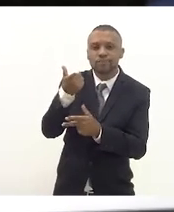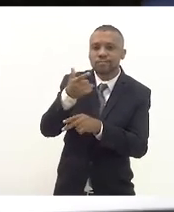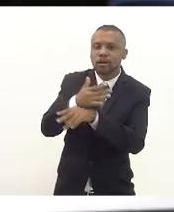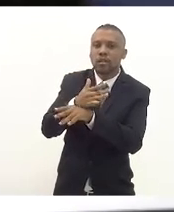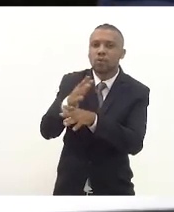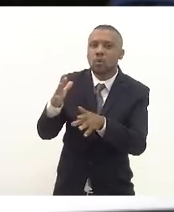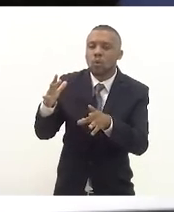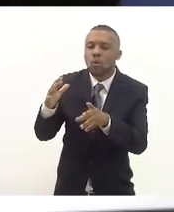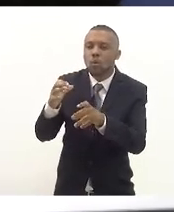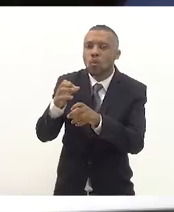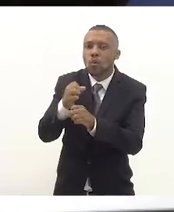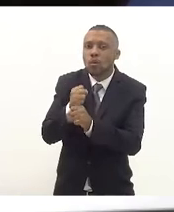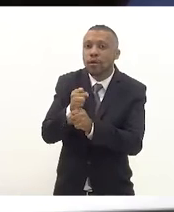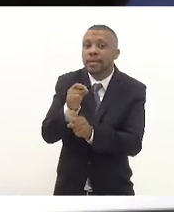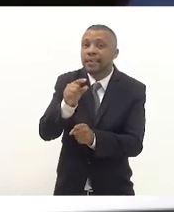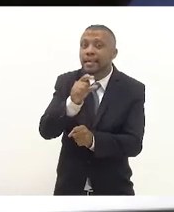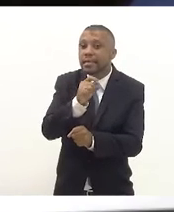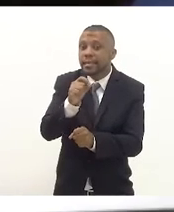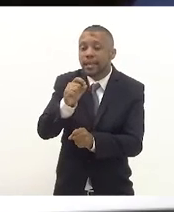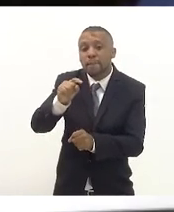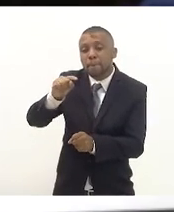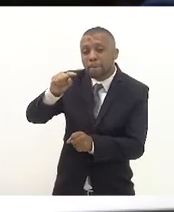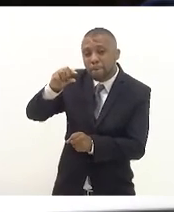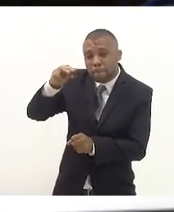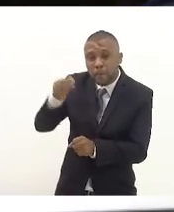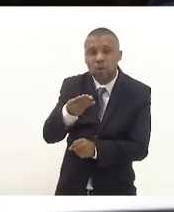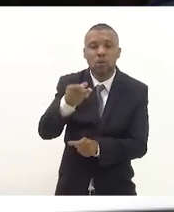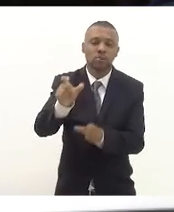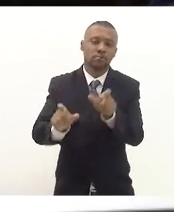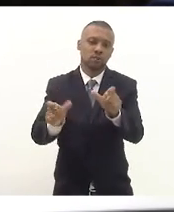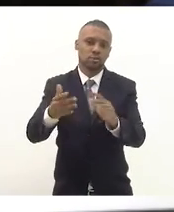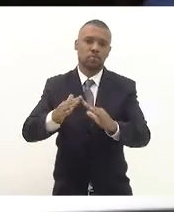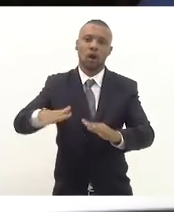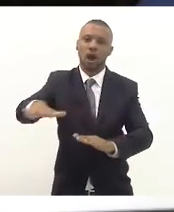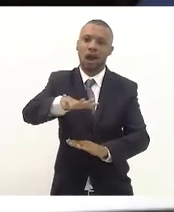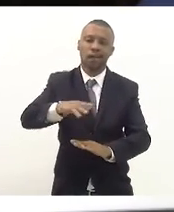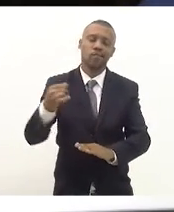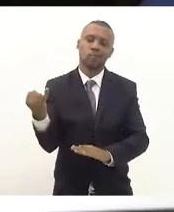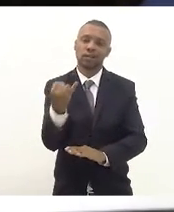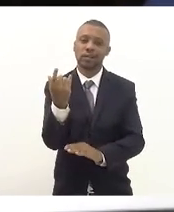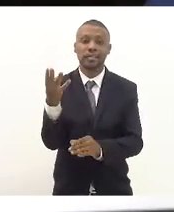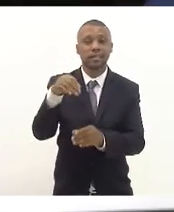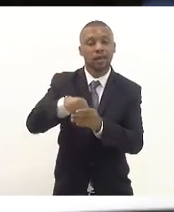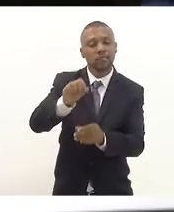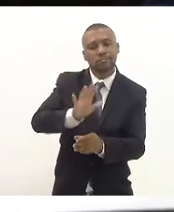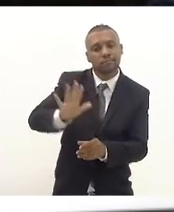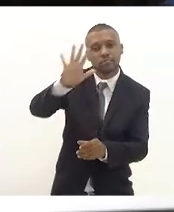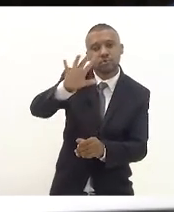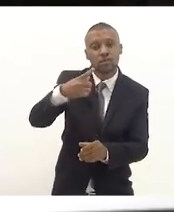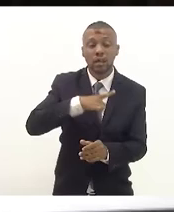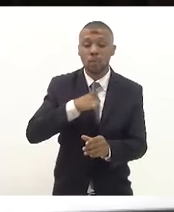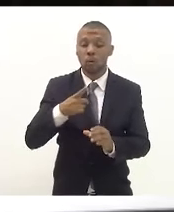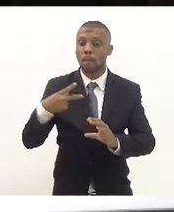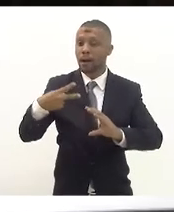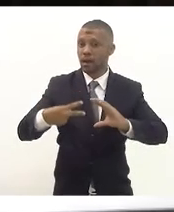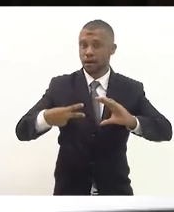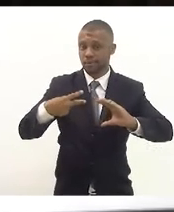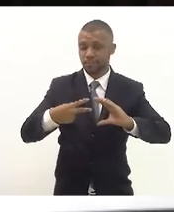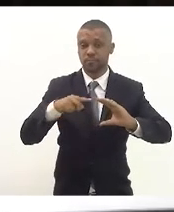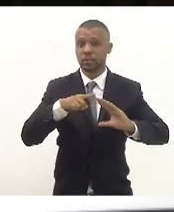importante no cenário brasileiro aonde nós temos uma câmera na Municipal